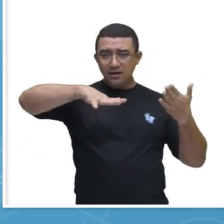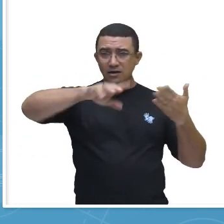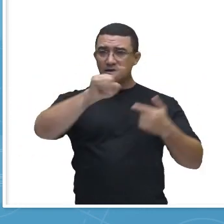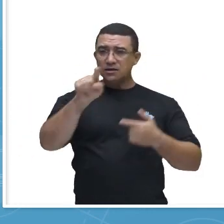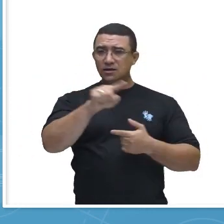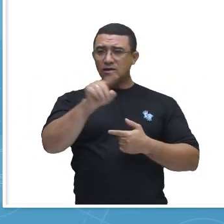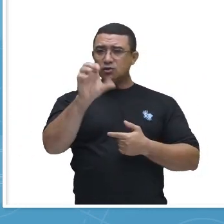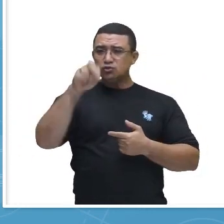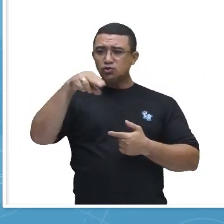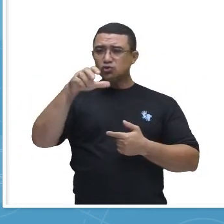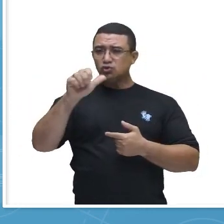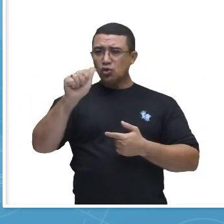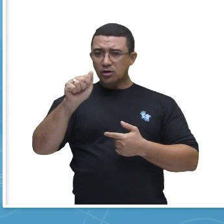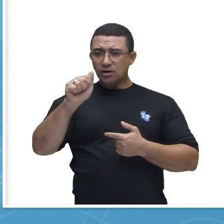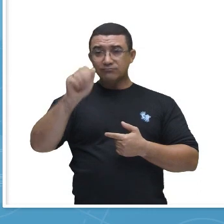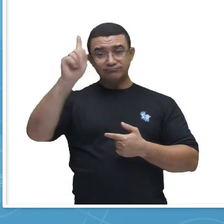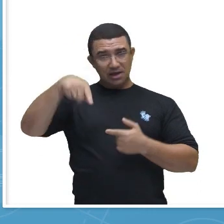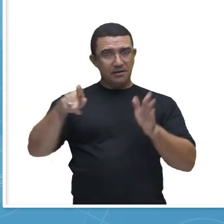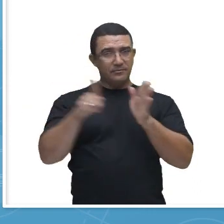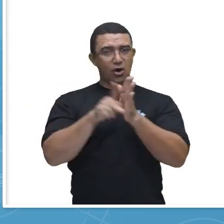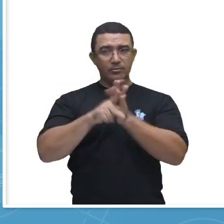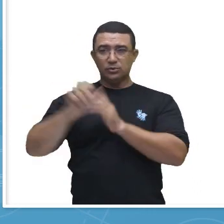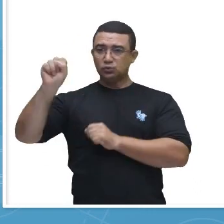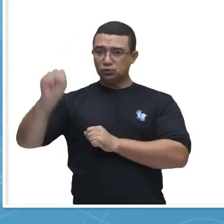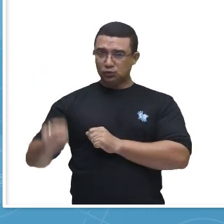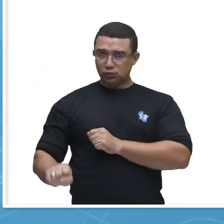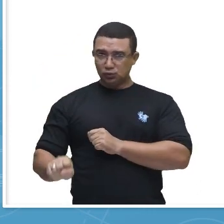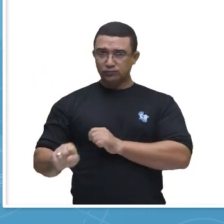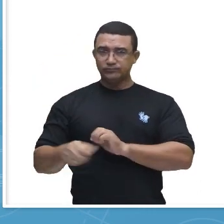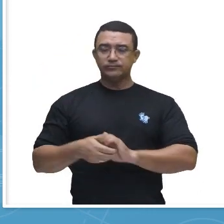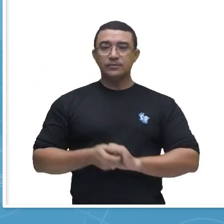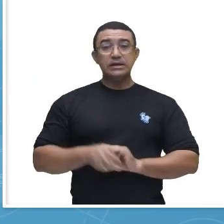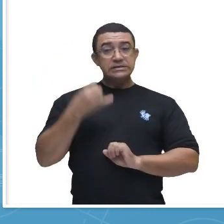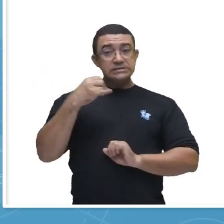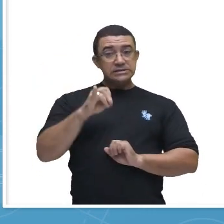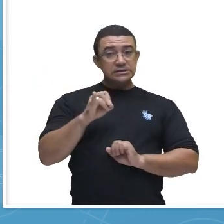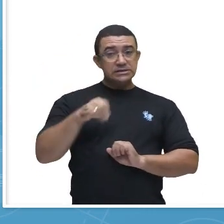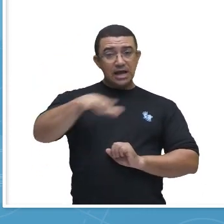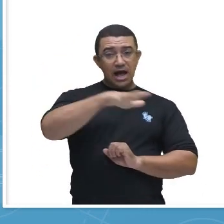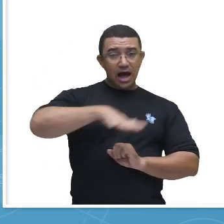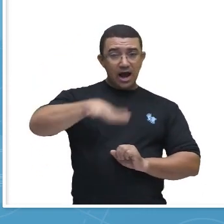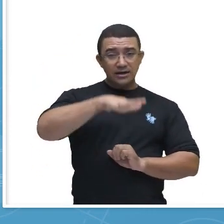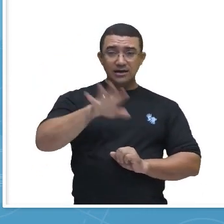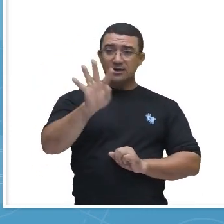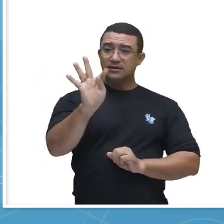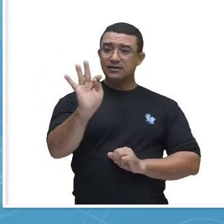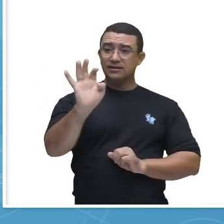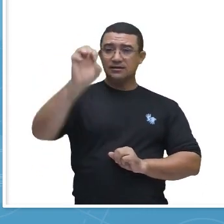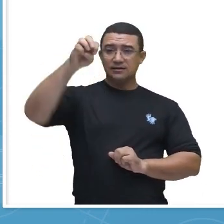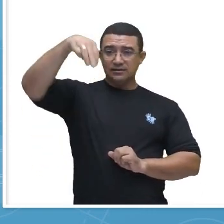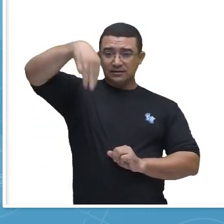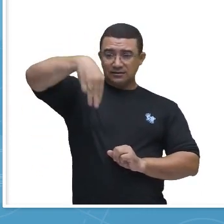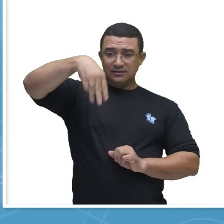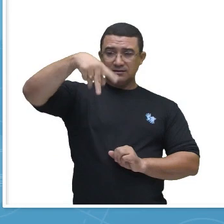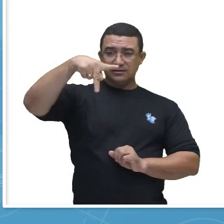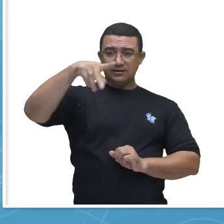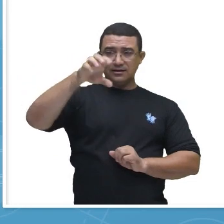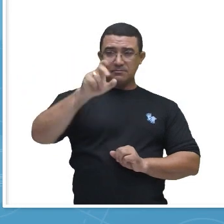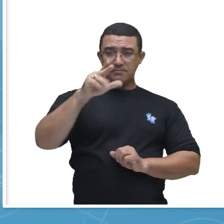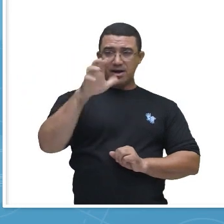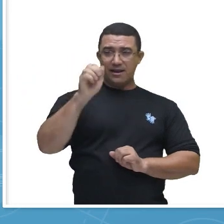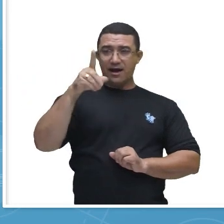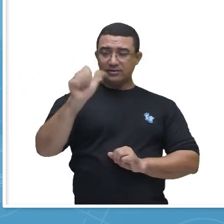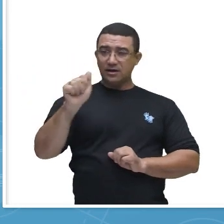temperada do sul. Logo, se ele está na zona temperada do sul, ele não pode estar na zona temperada